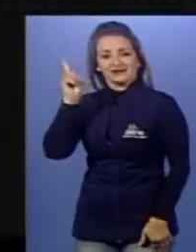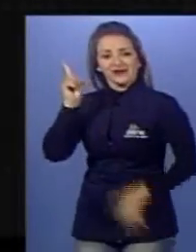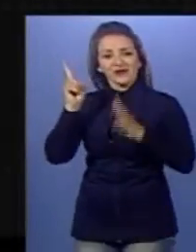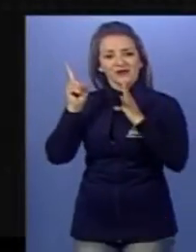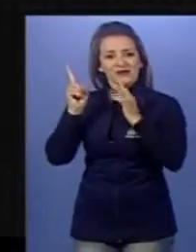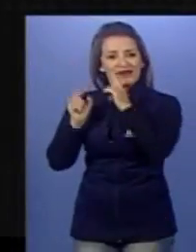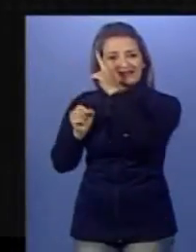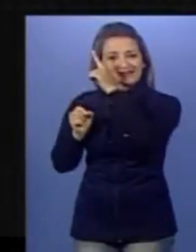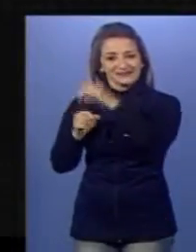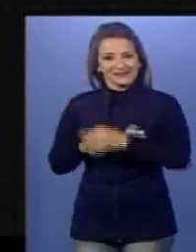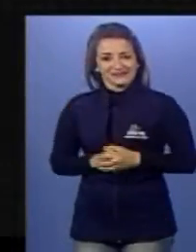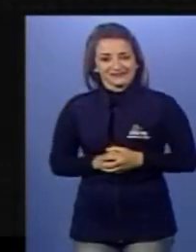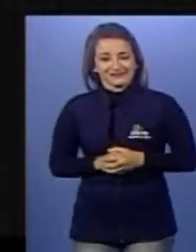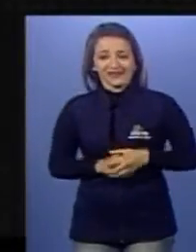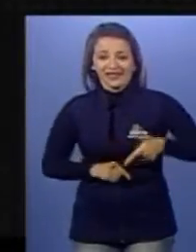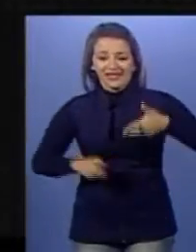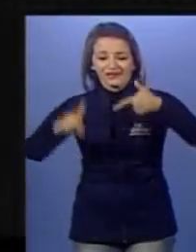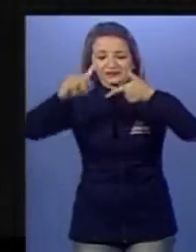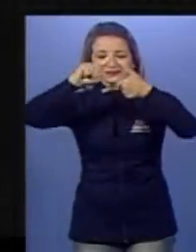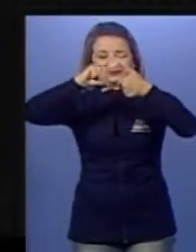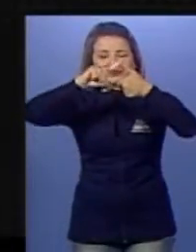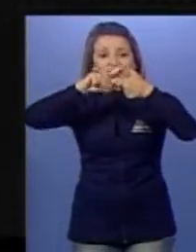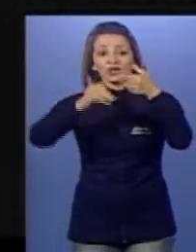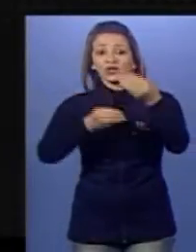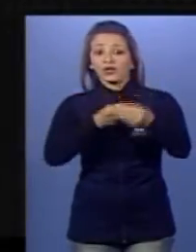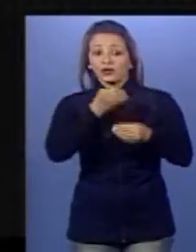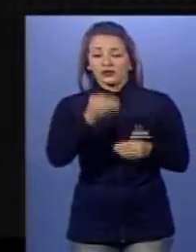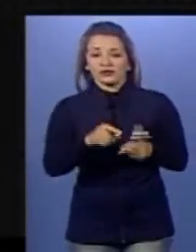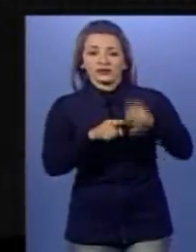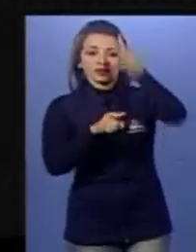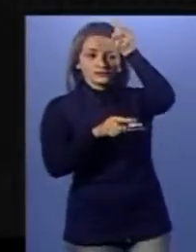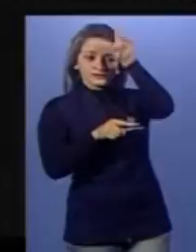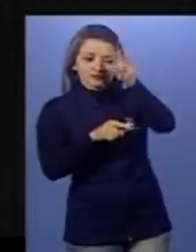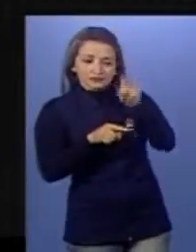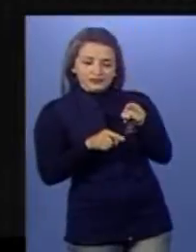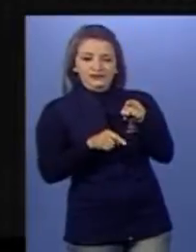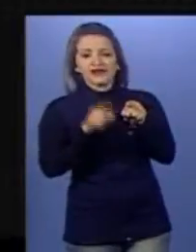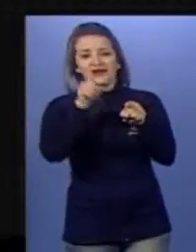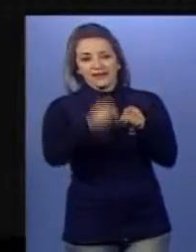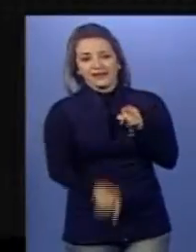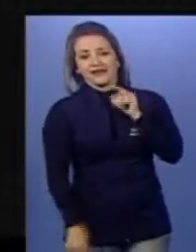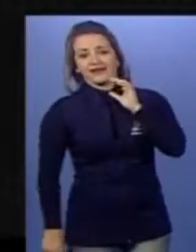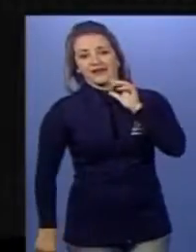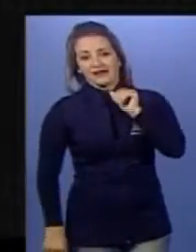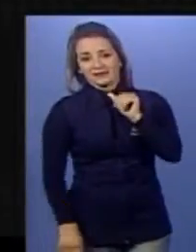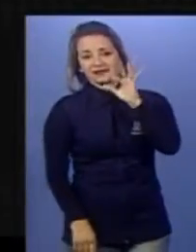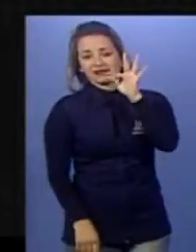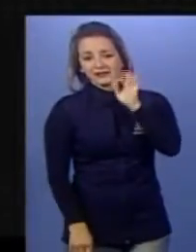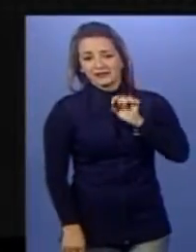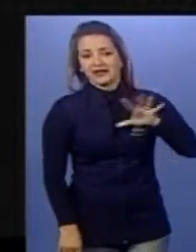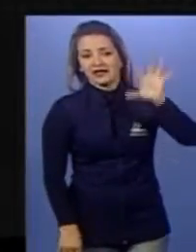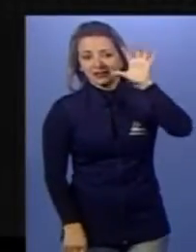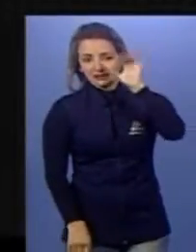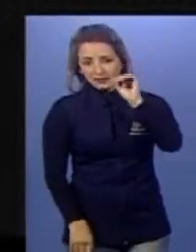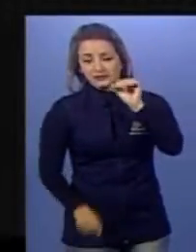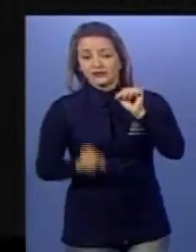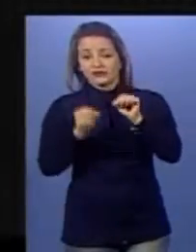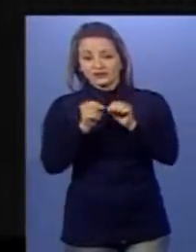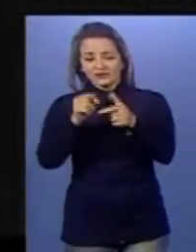conhece o som por um dos catetos você passa a ser chamado de diretores